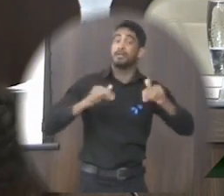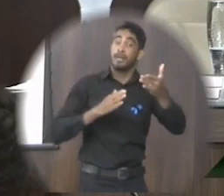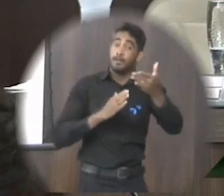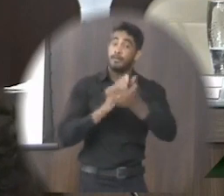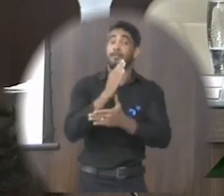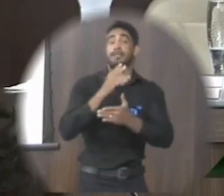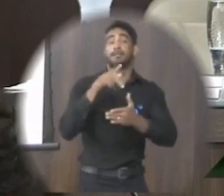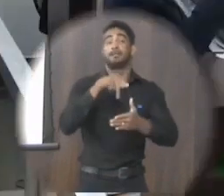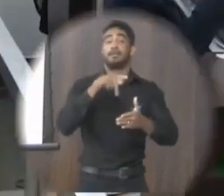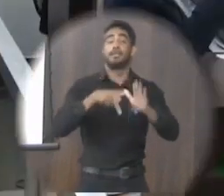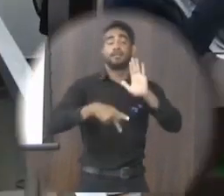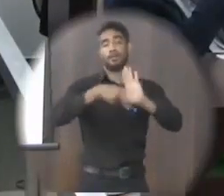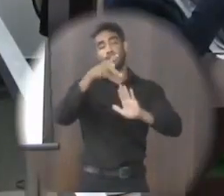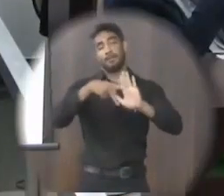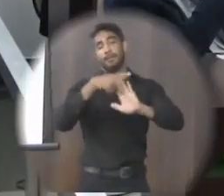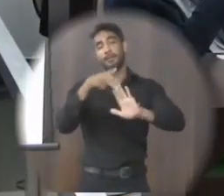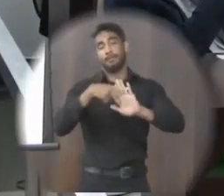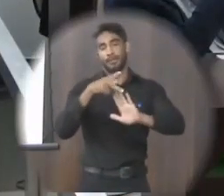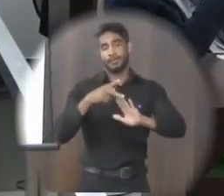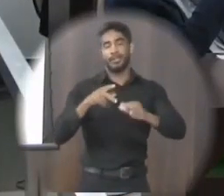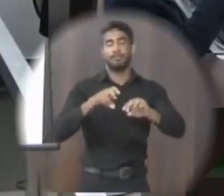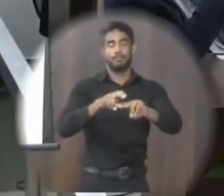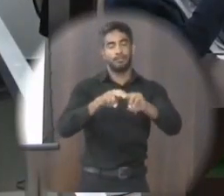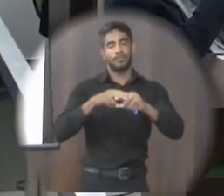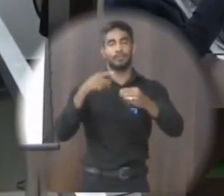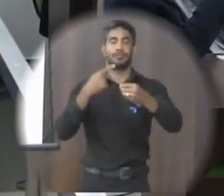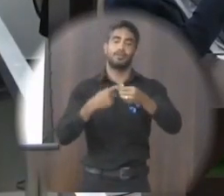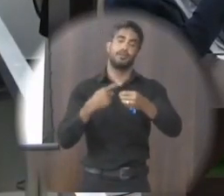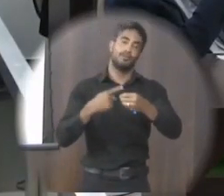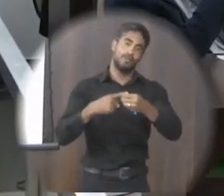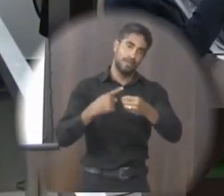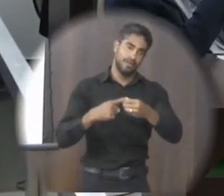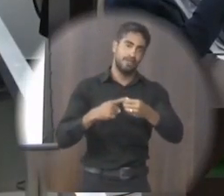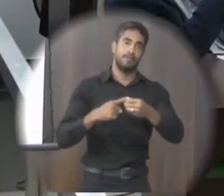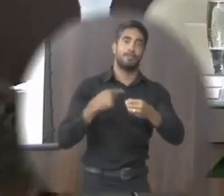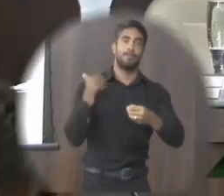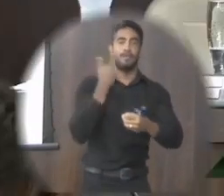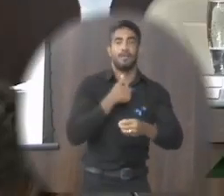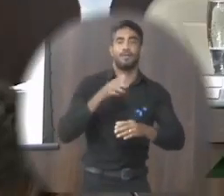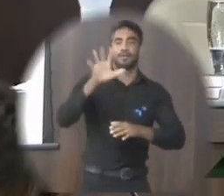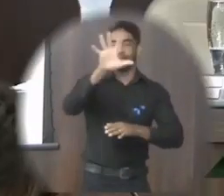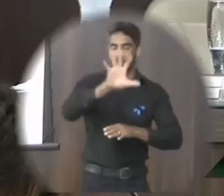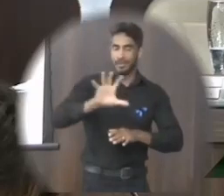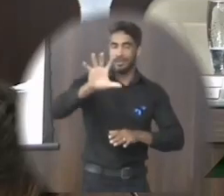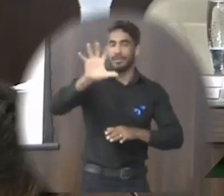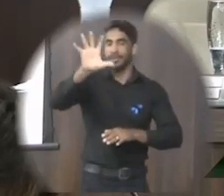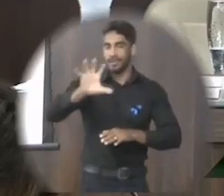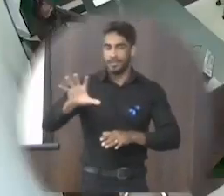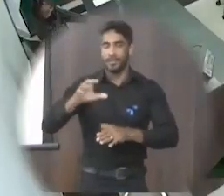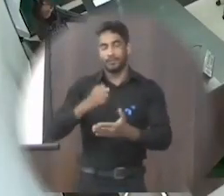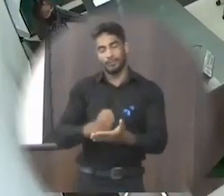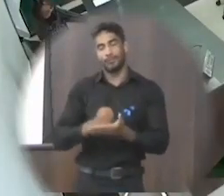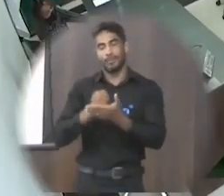desse projeto para o nosso município e para a nossa região. Conto aí com o apoio dos